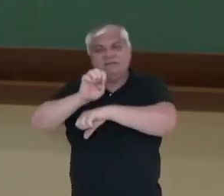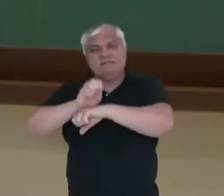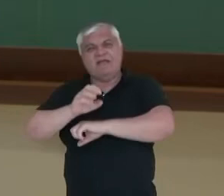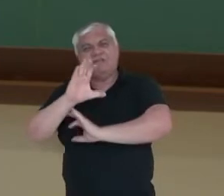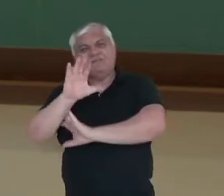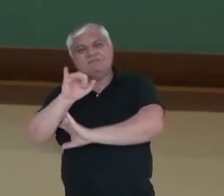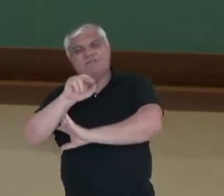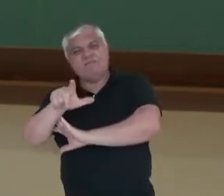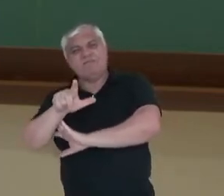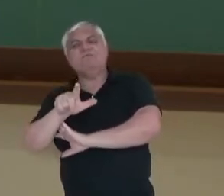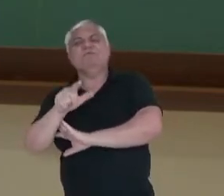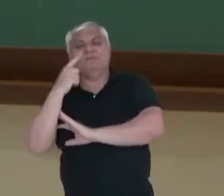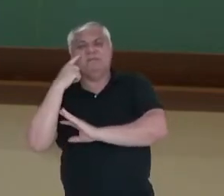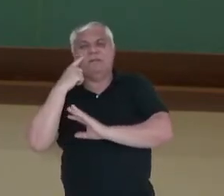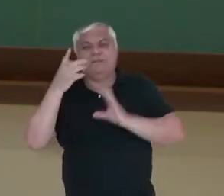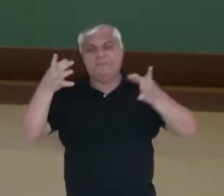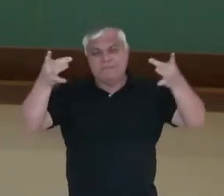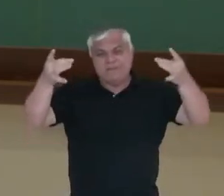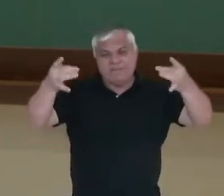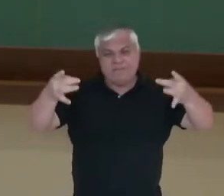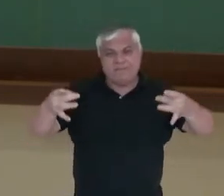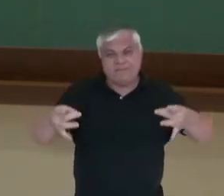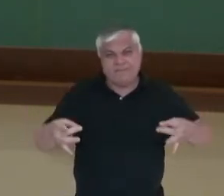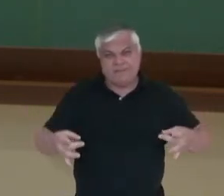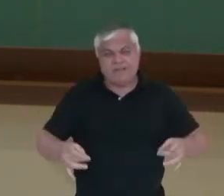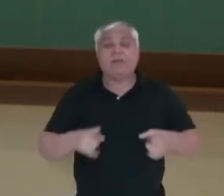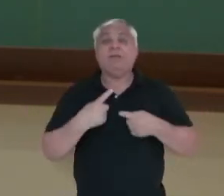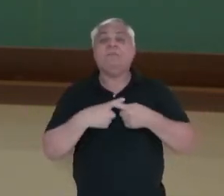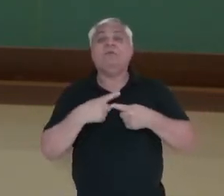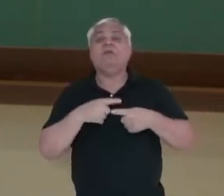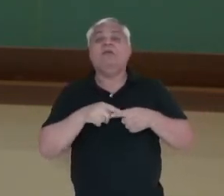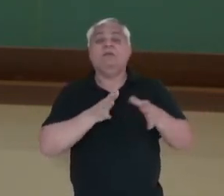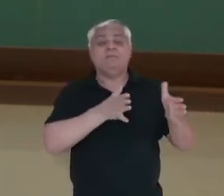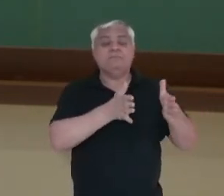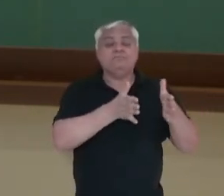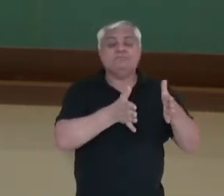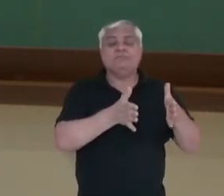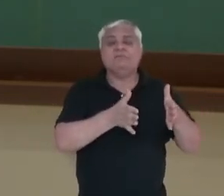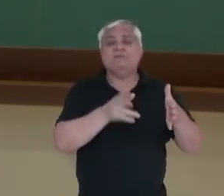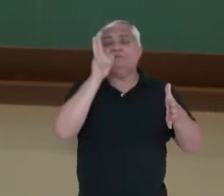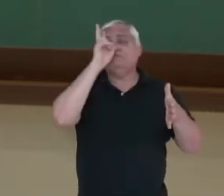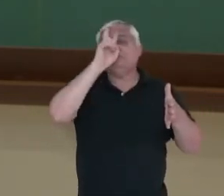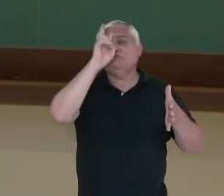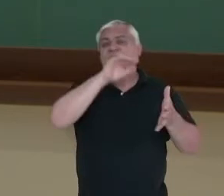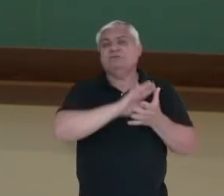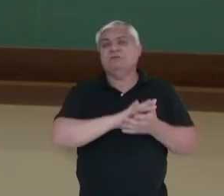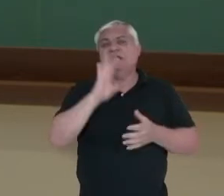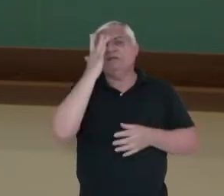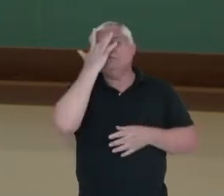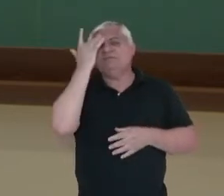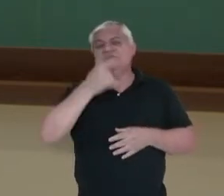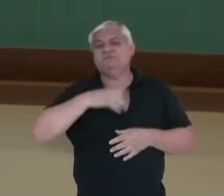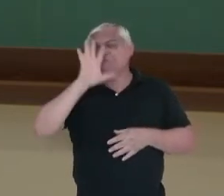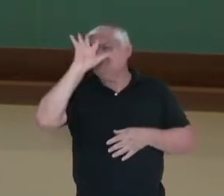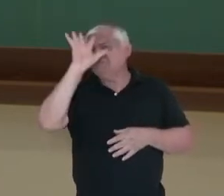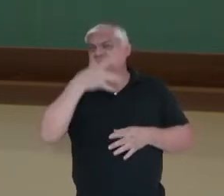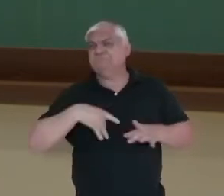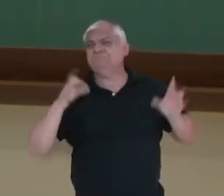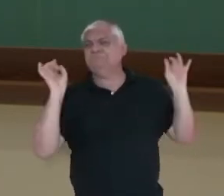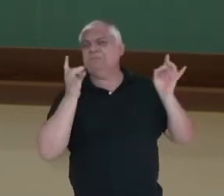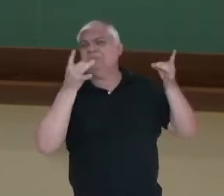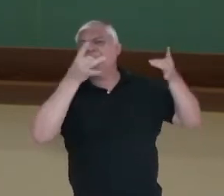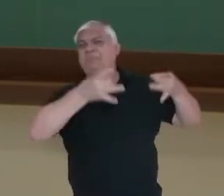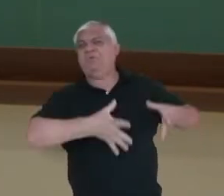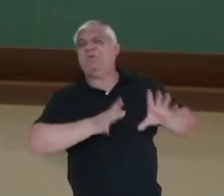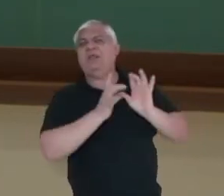entender e fundamentar por que, em determinado momento da história, as pessoas resolveram abandonar um pouco